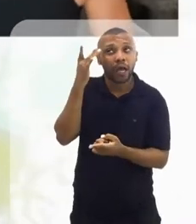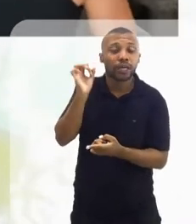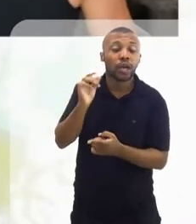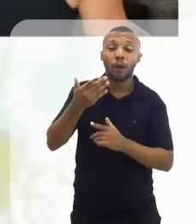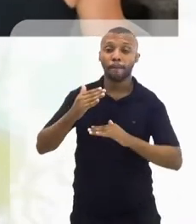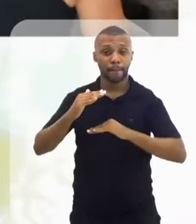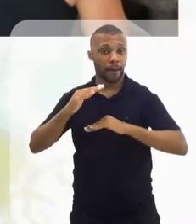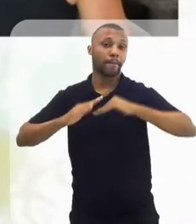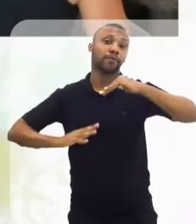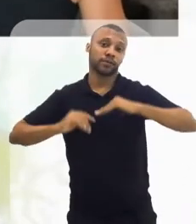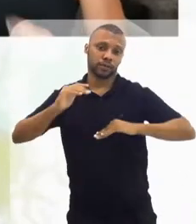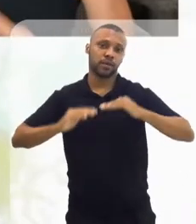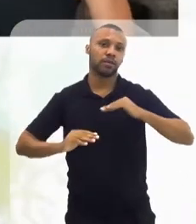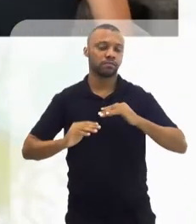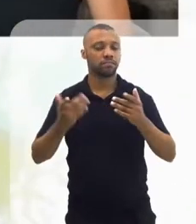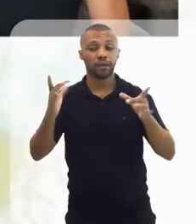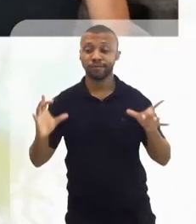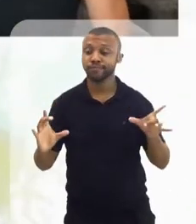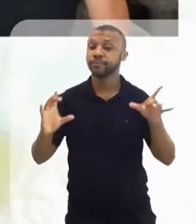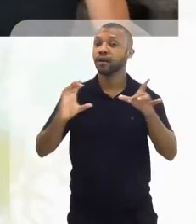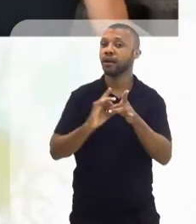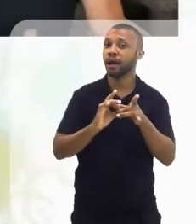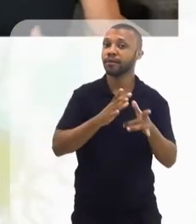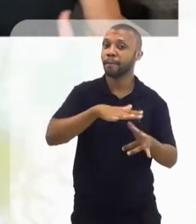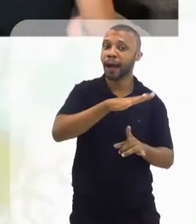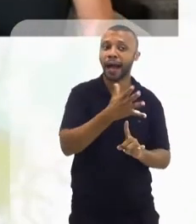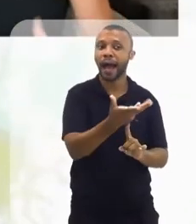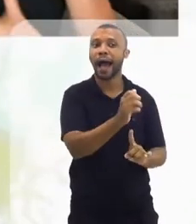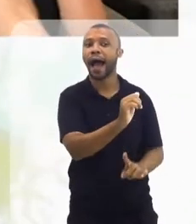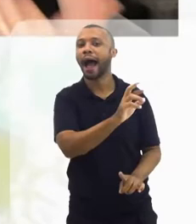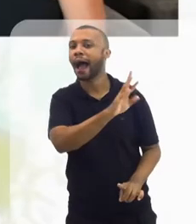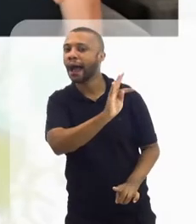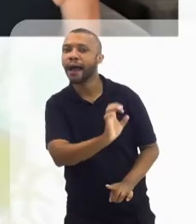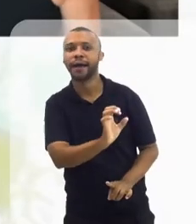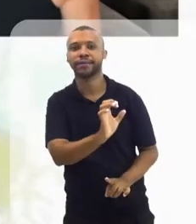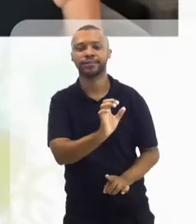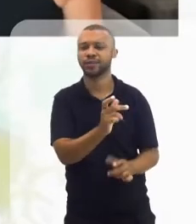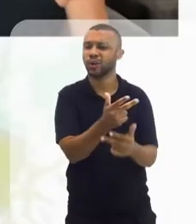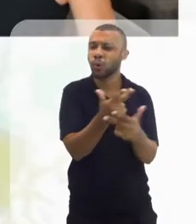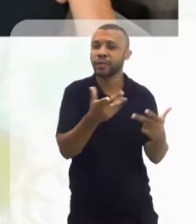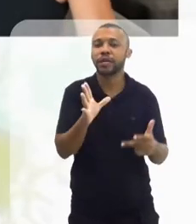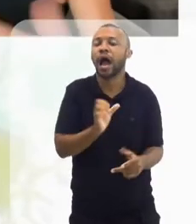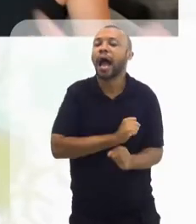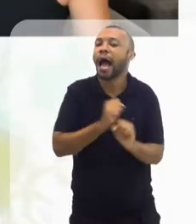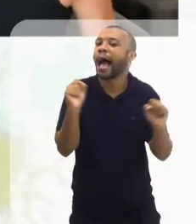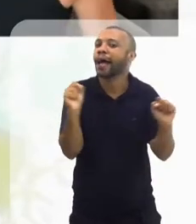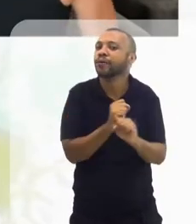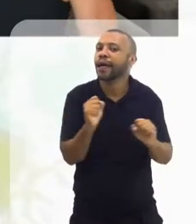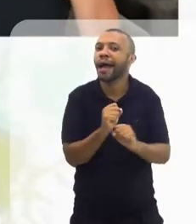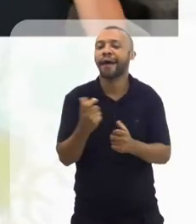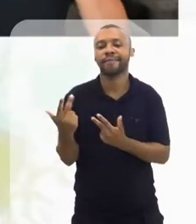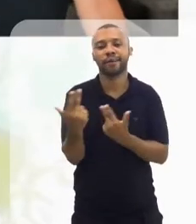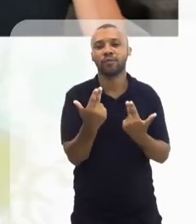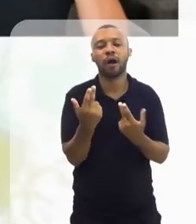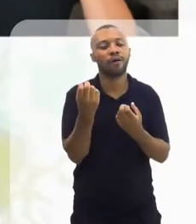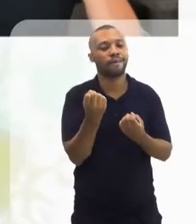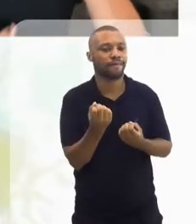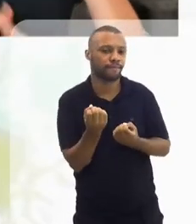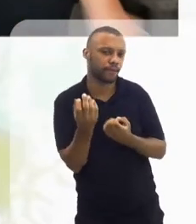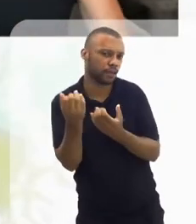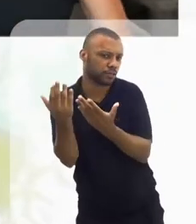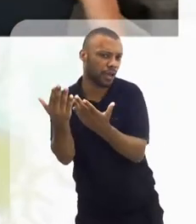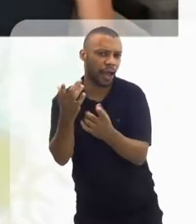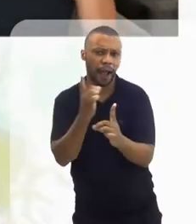profissão que poderia, que vinha, né, de encontro a coisas que eu adorava também, como viajar,